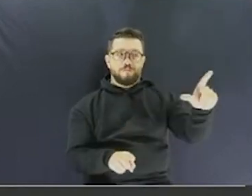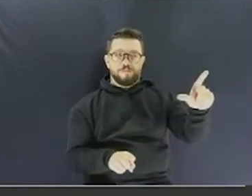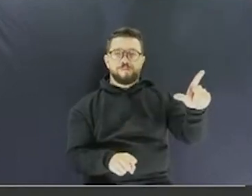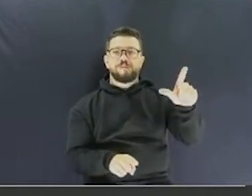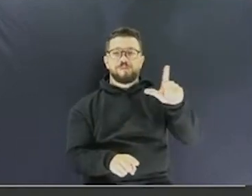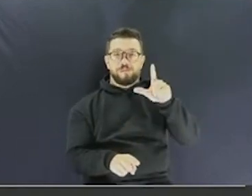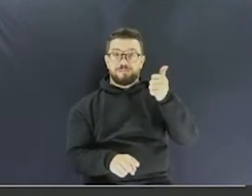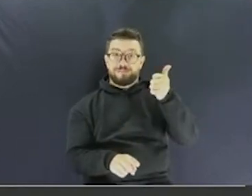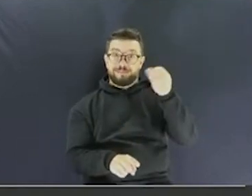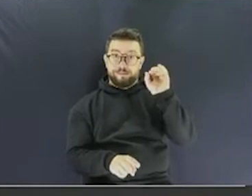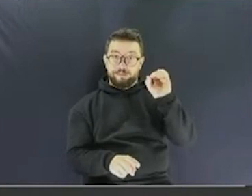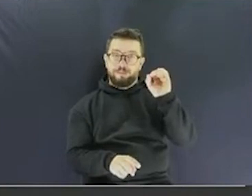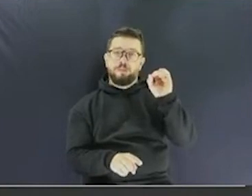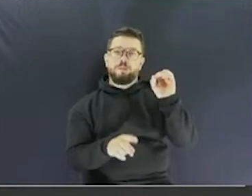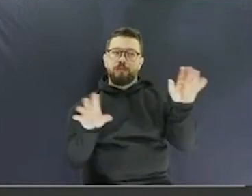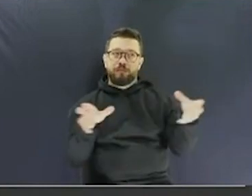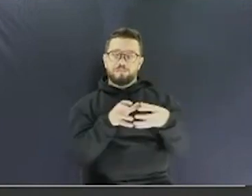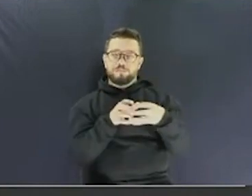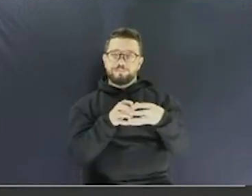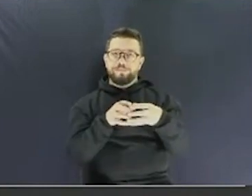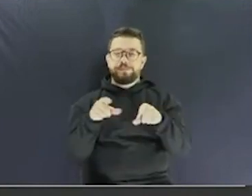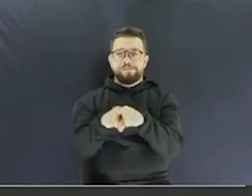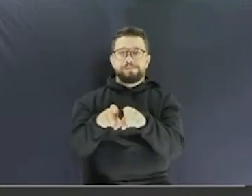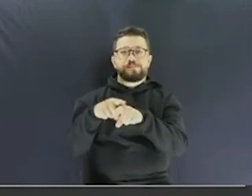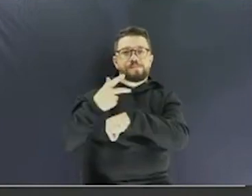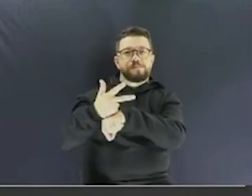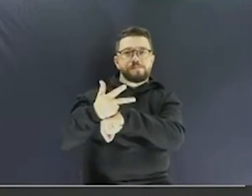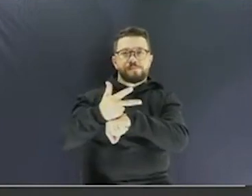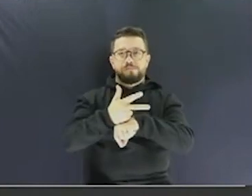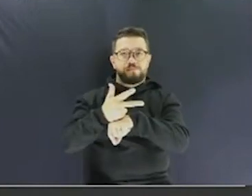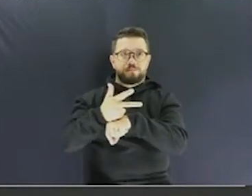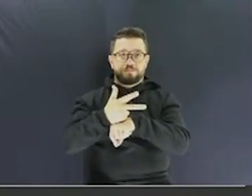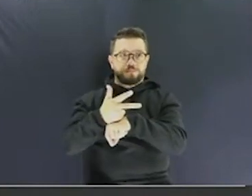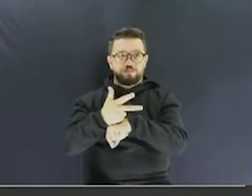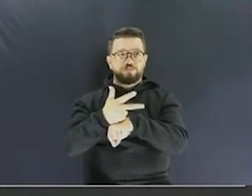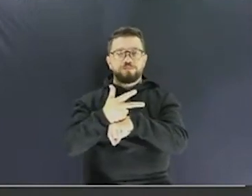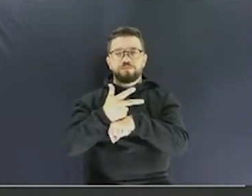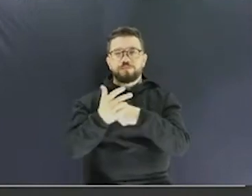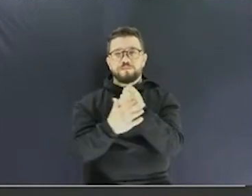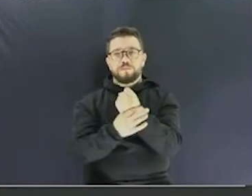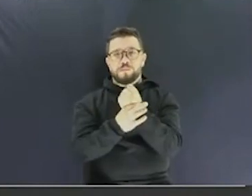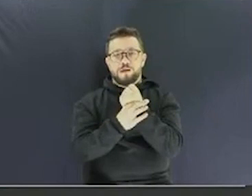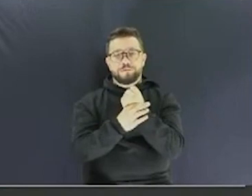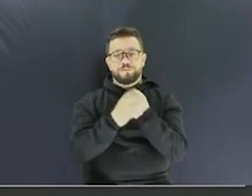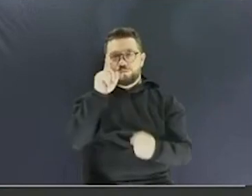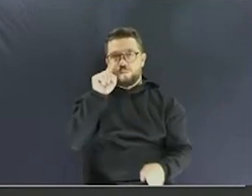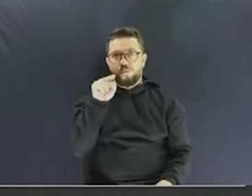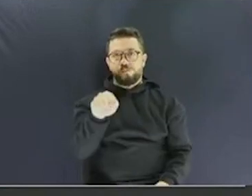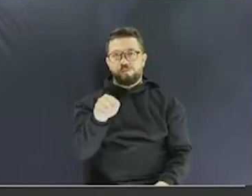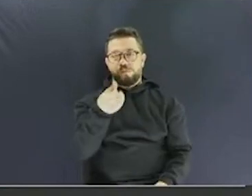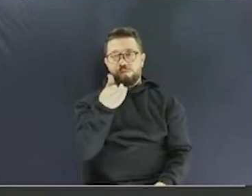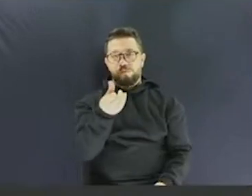Integrar 1.500 câmeras de monitoramento de segurança no Morada Digital, e elas já são 1.680. Podemos